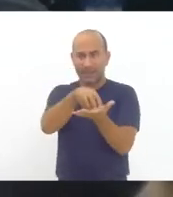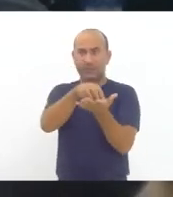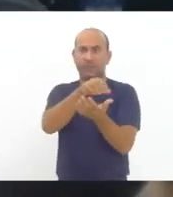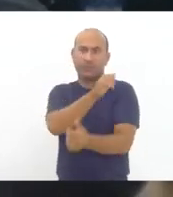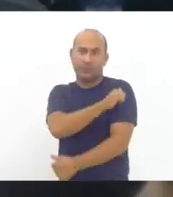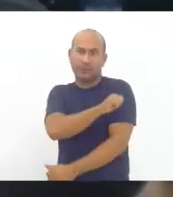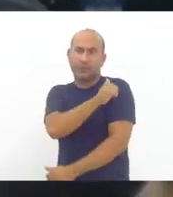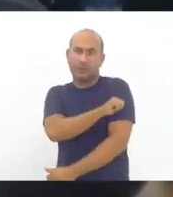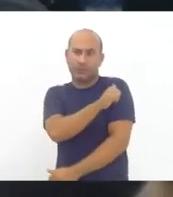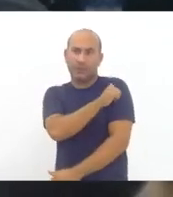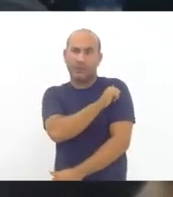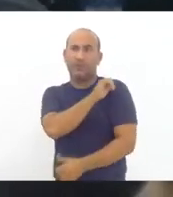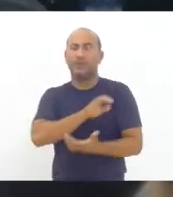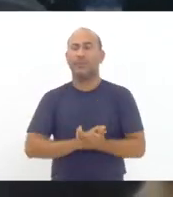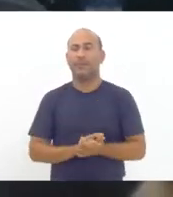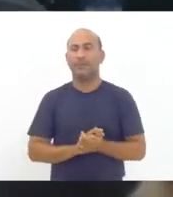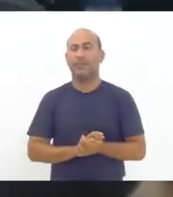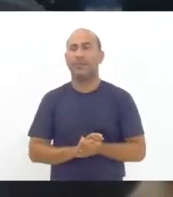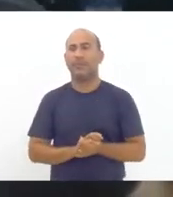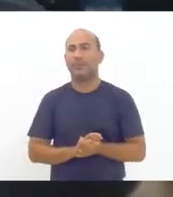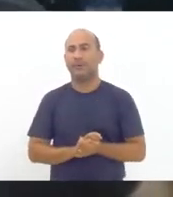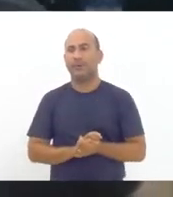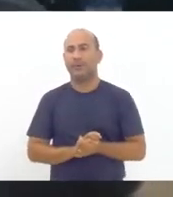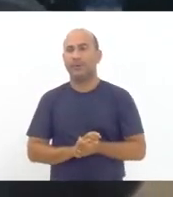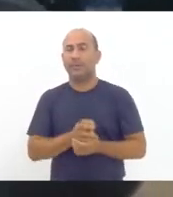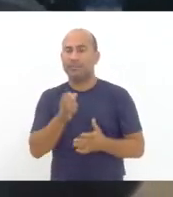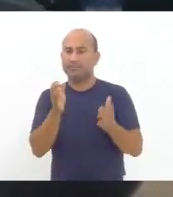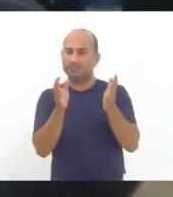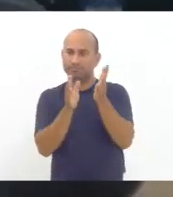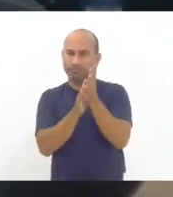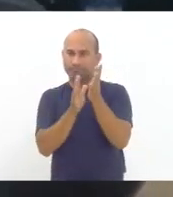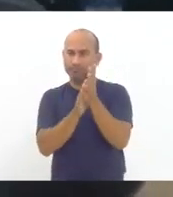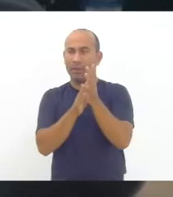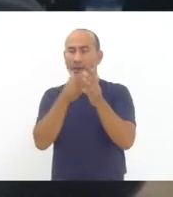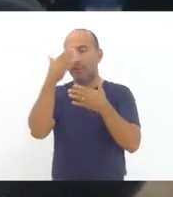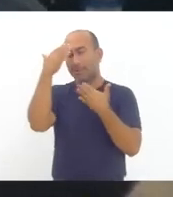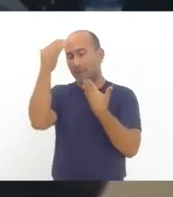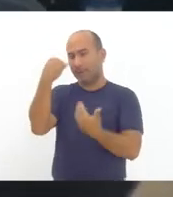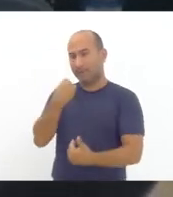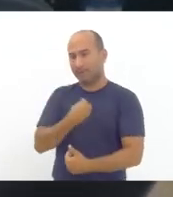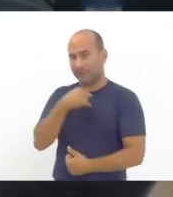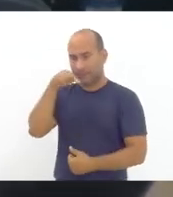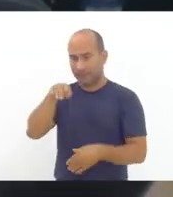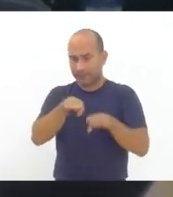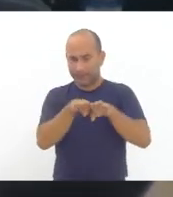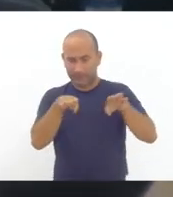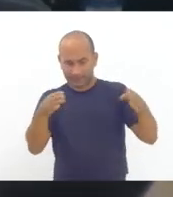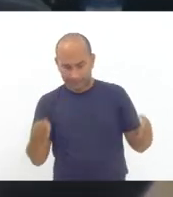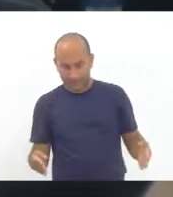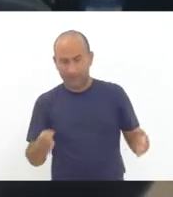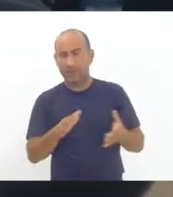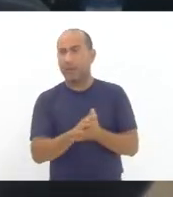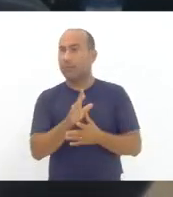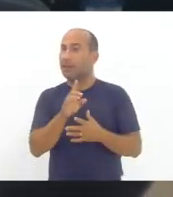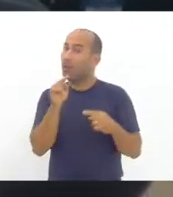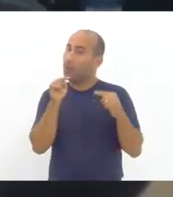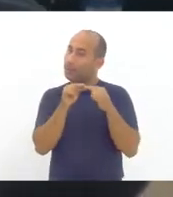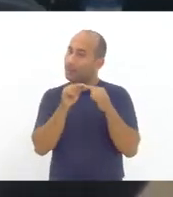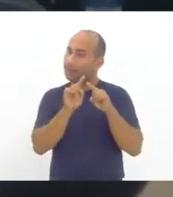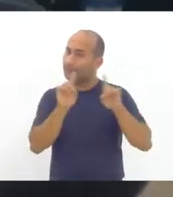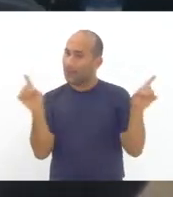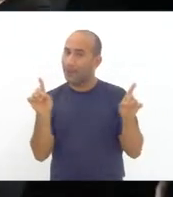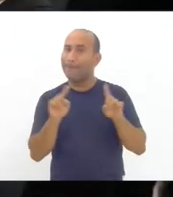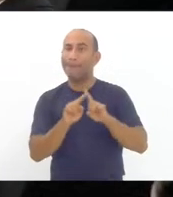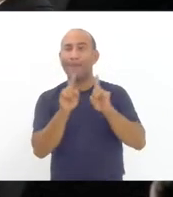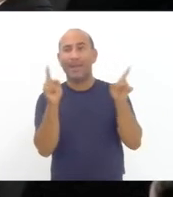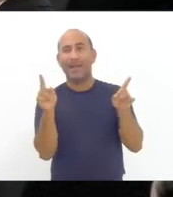carioca a cultura Fluminense como um todo então parabéns obrigado por estar aqui nessa mesa que não não era o combinado original mas